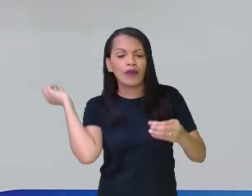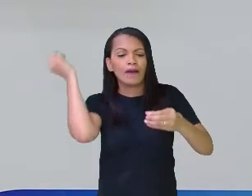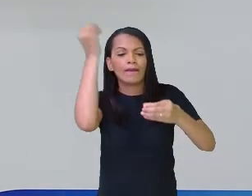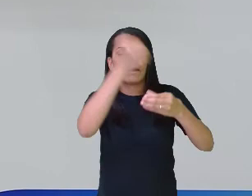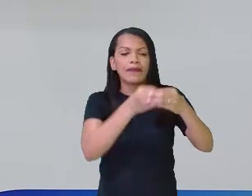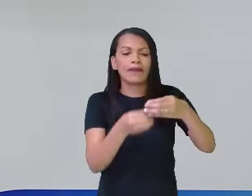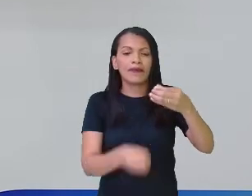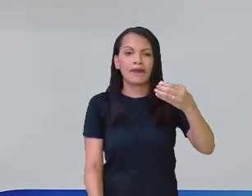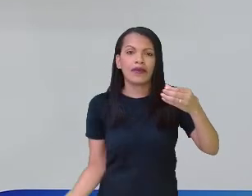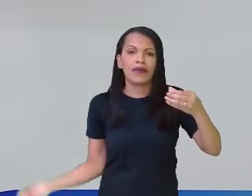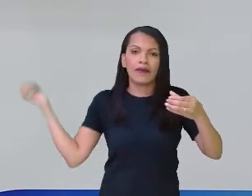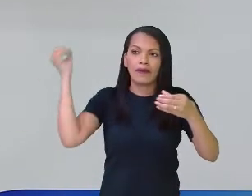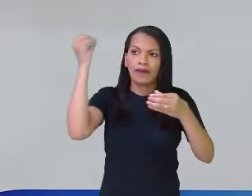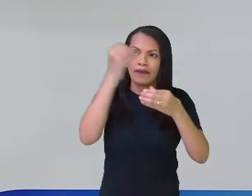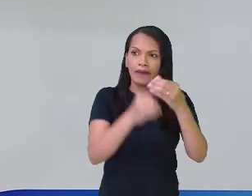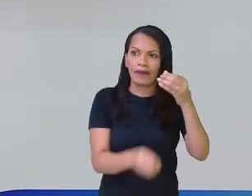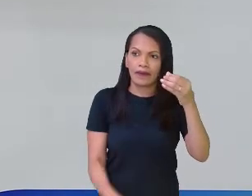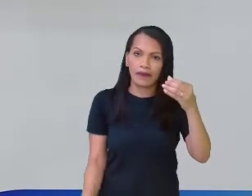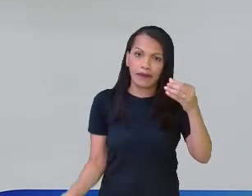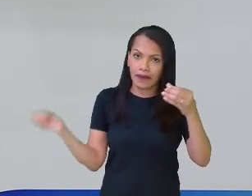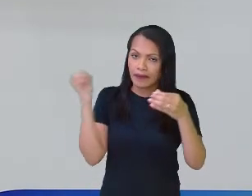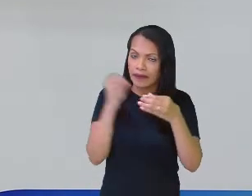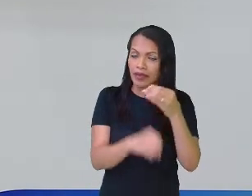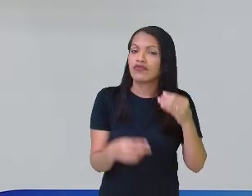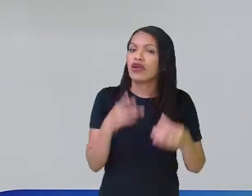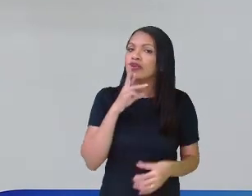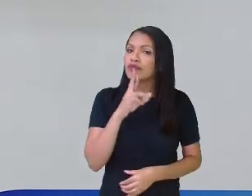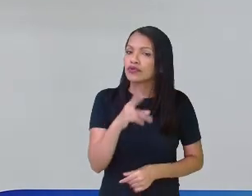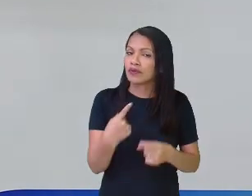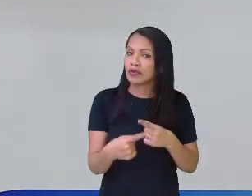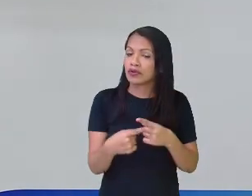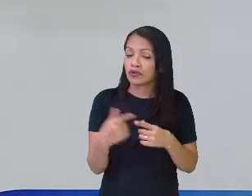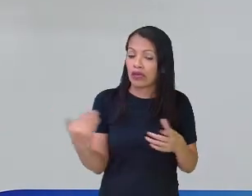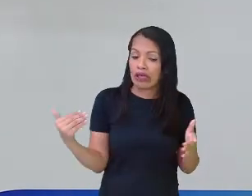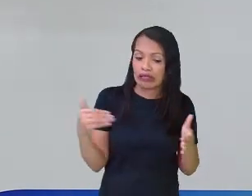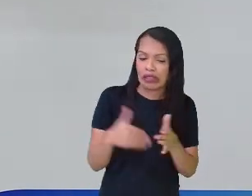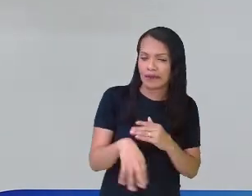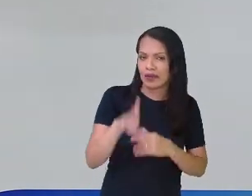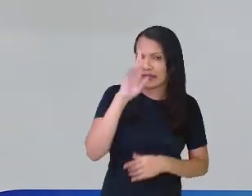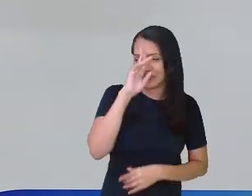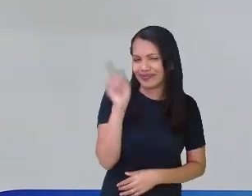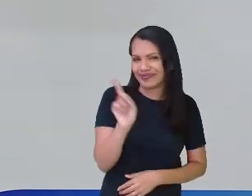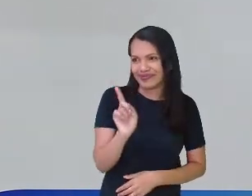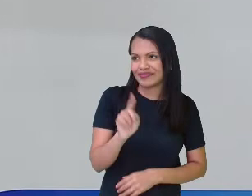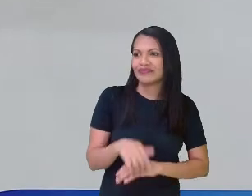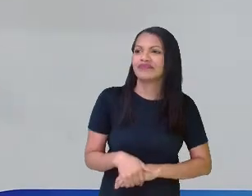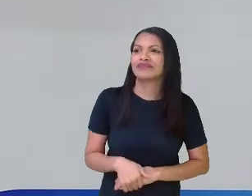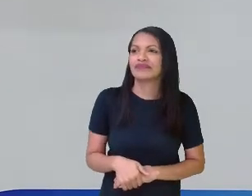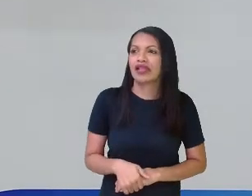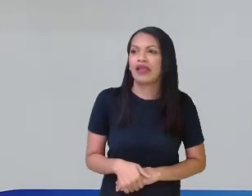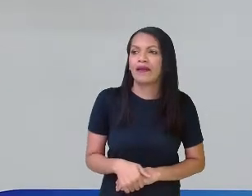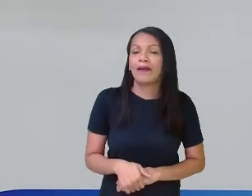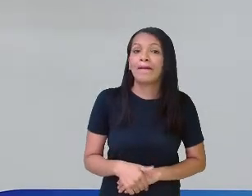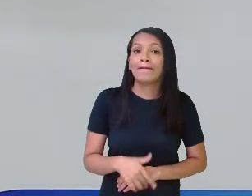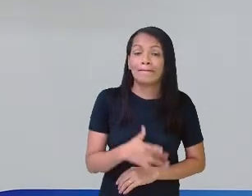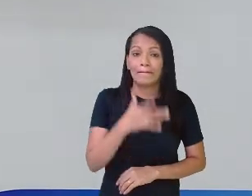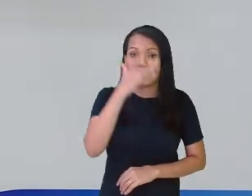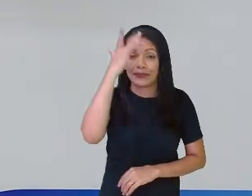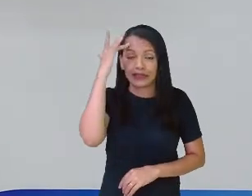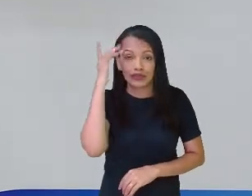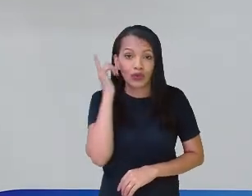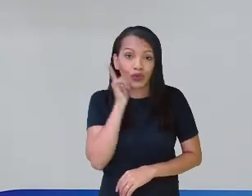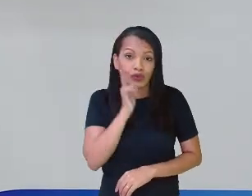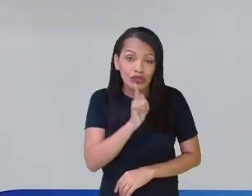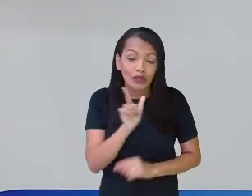Vou responder rapidinho, né? Porque eu não vou conseguir ficar até meio-dia. Quem marcou menos pontos foi